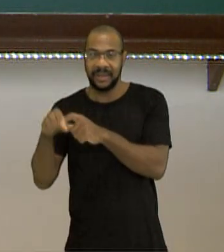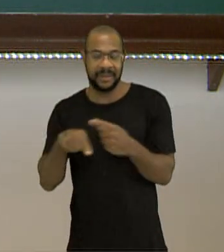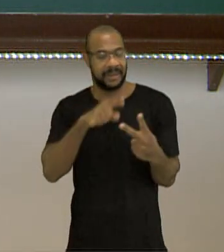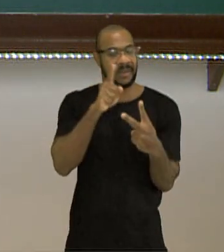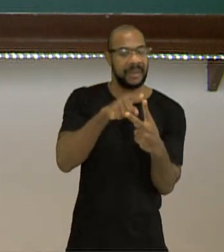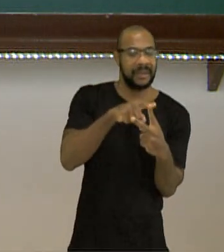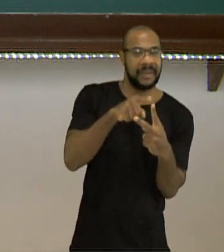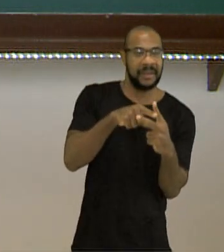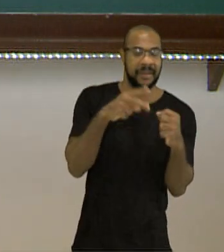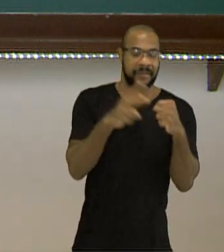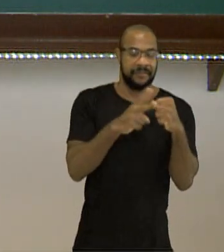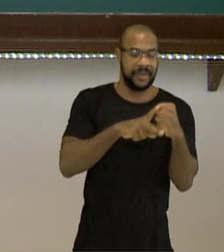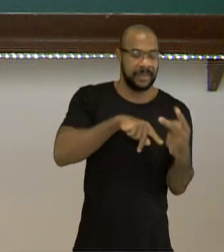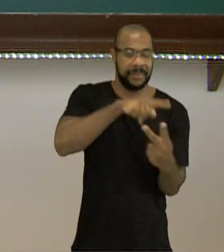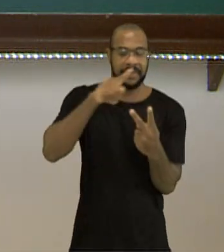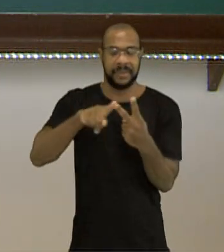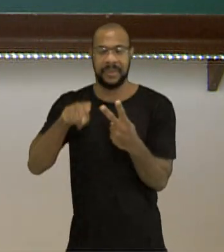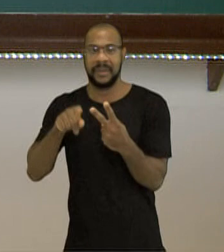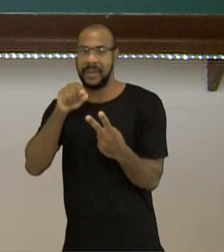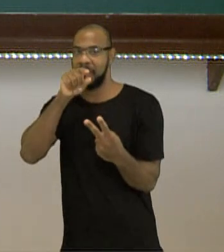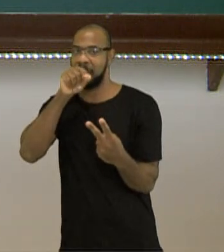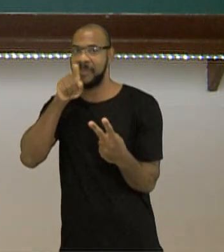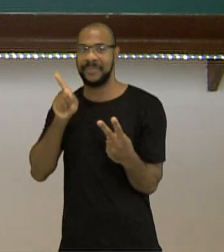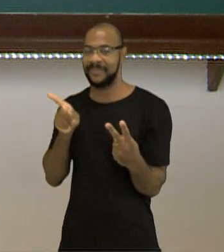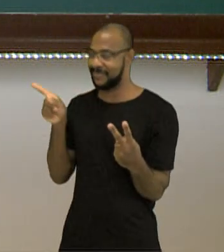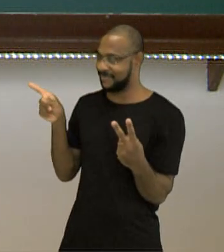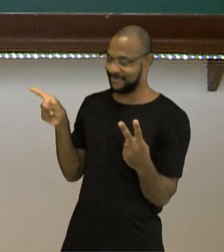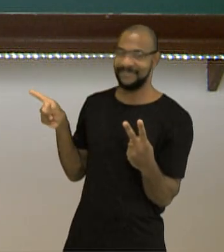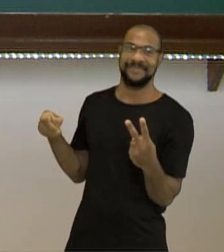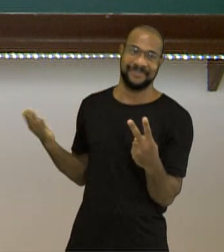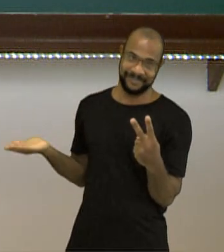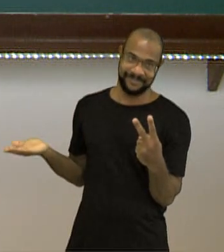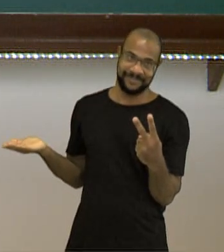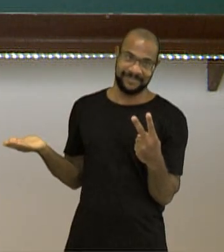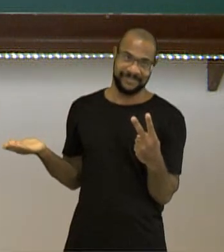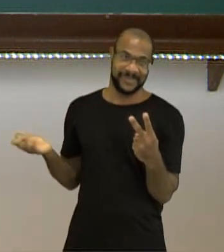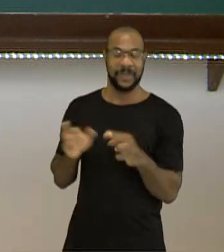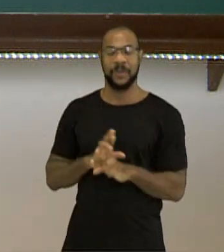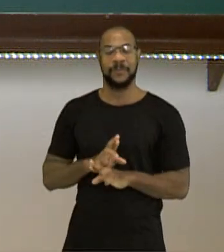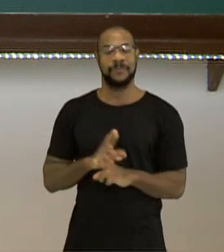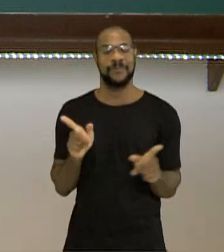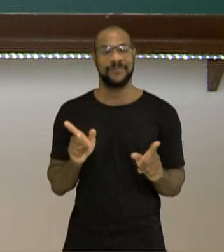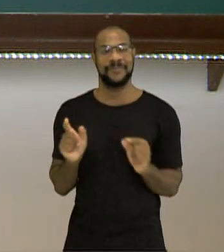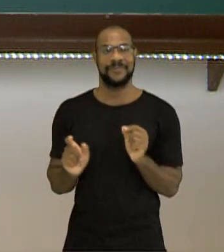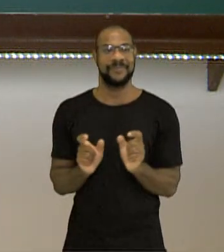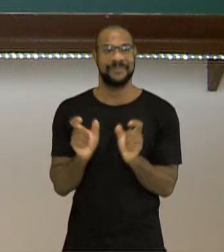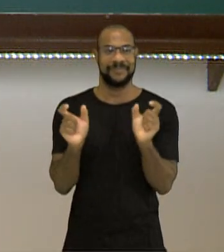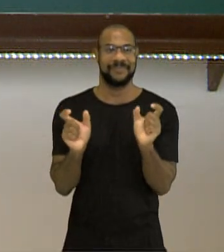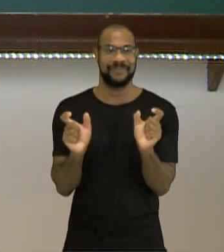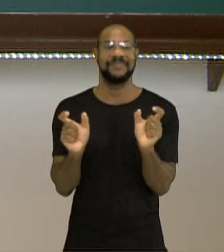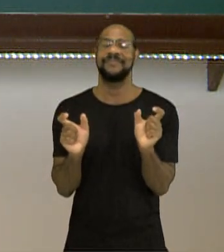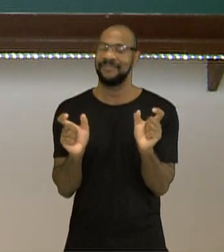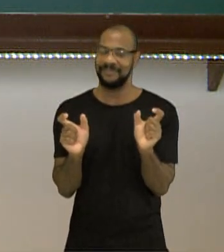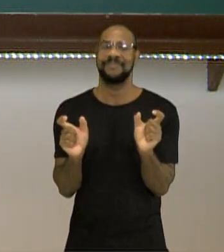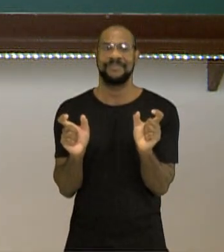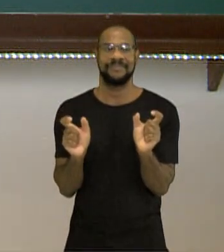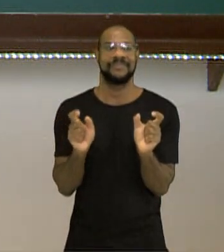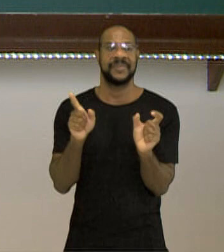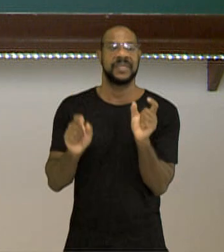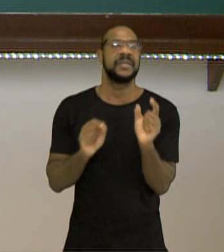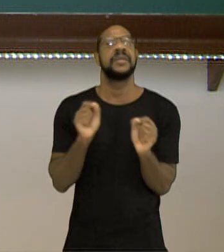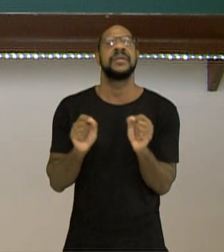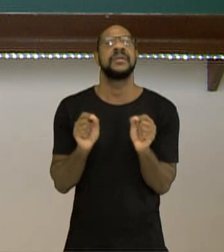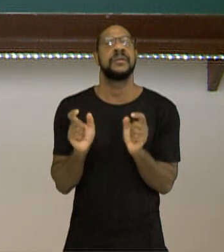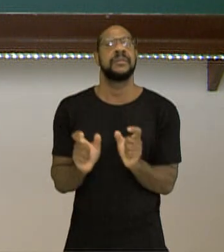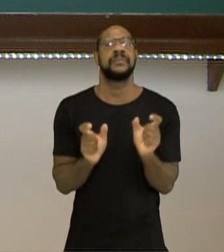O que muda quando eu falo essas duas palavrinhas? Percebeu, né? A posição